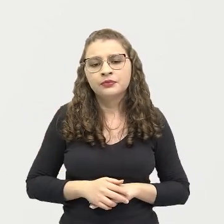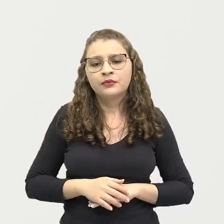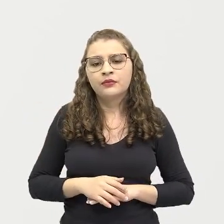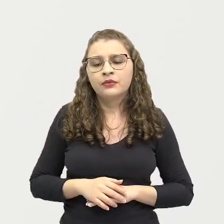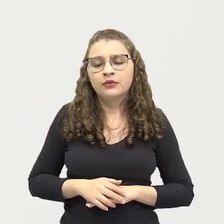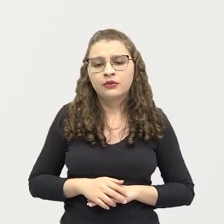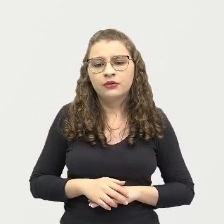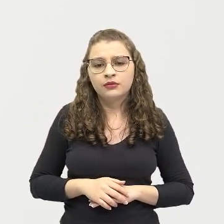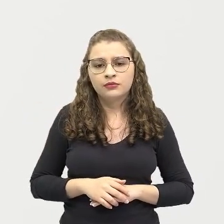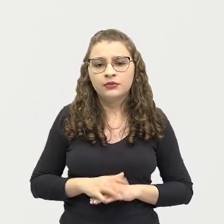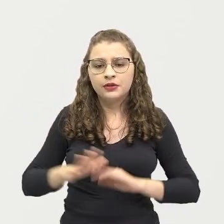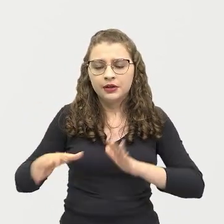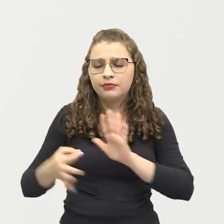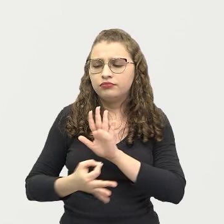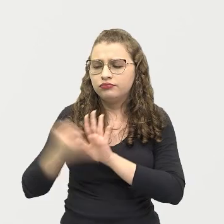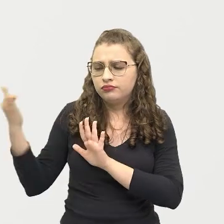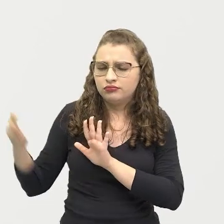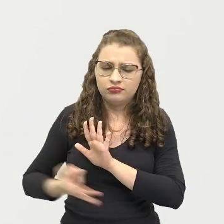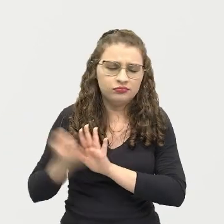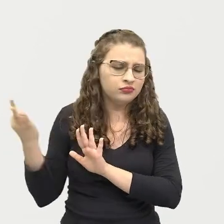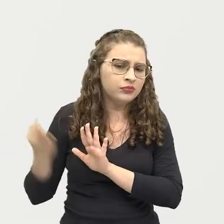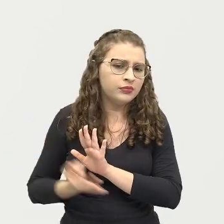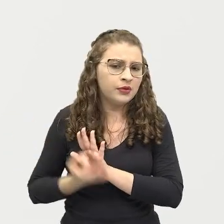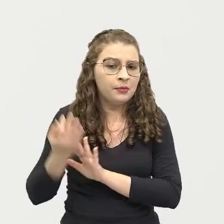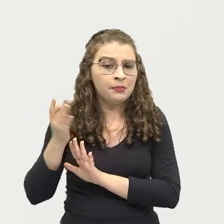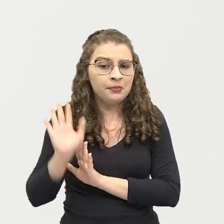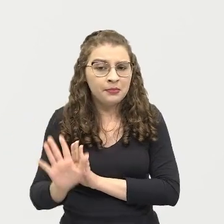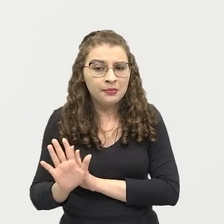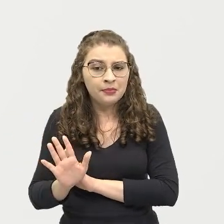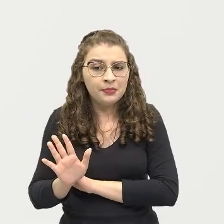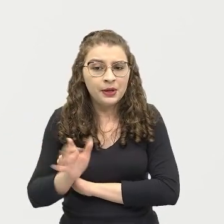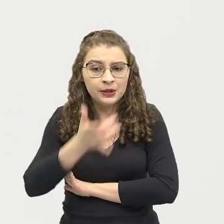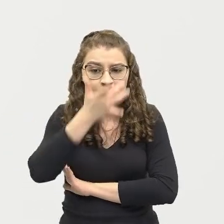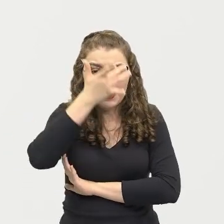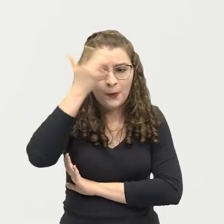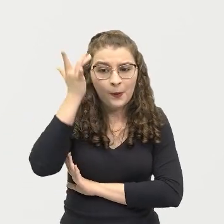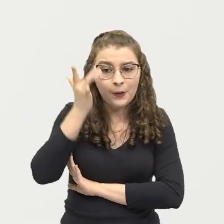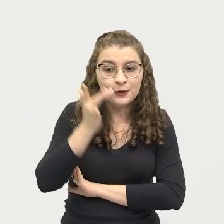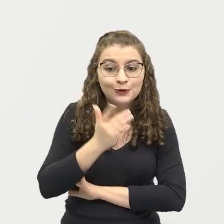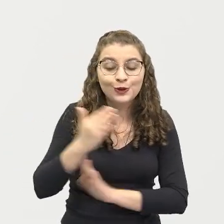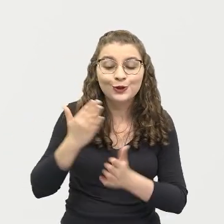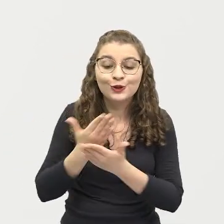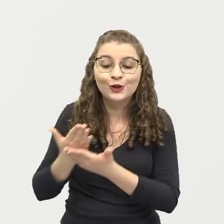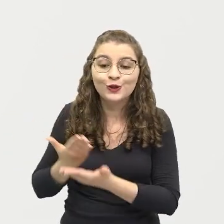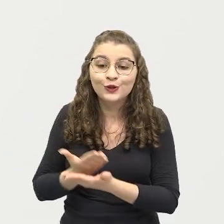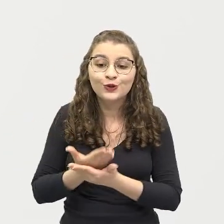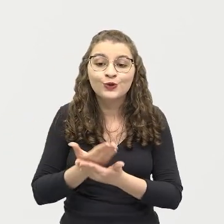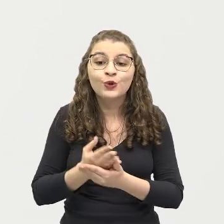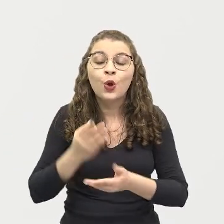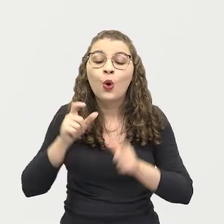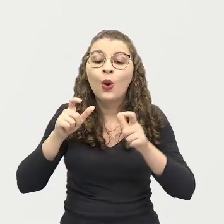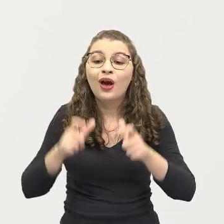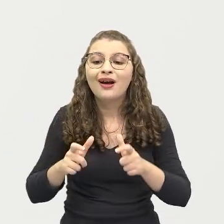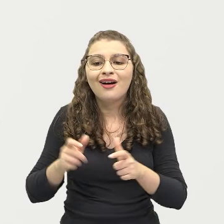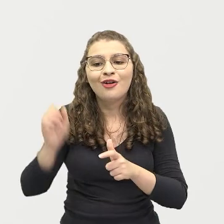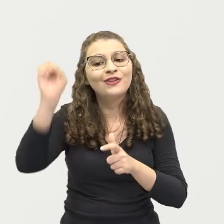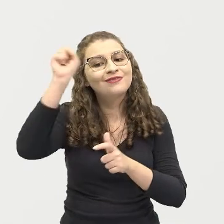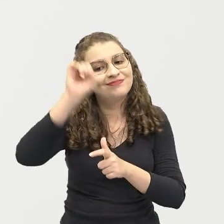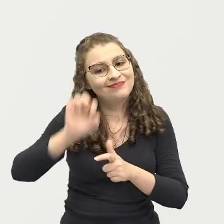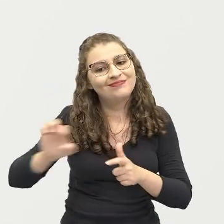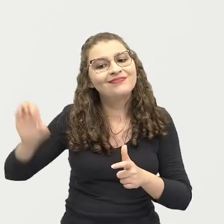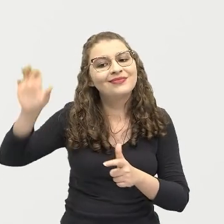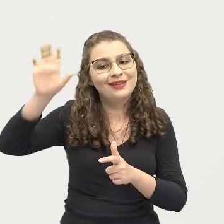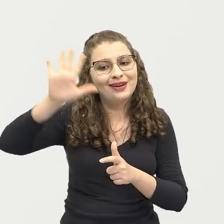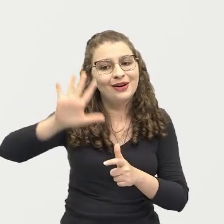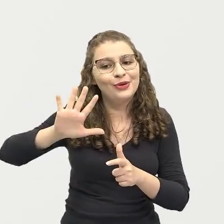com o passado e criticarem, eles eram pessoas que estudavam na Europa e trouxeram todo esse conhecimento das